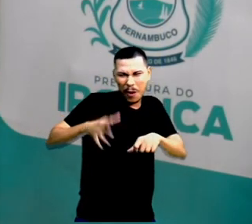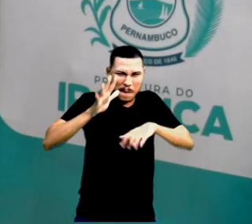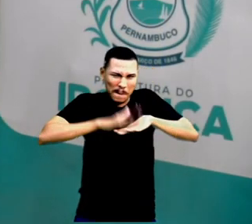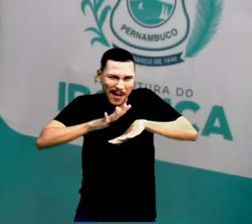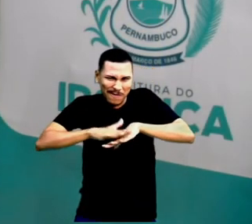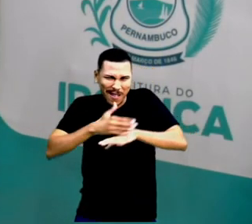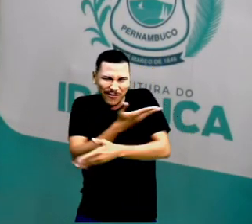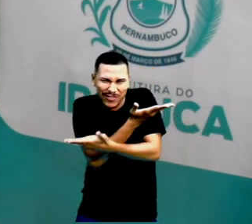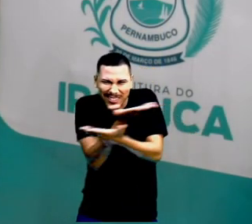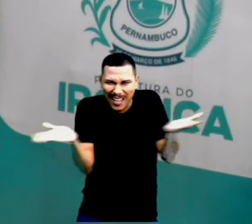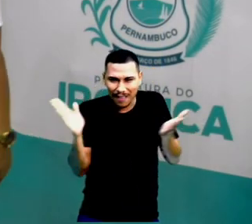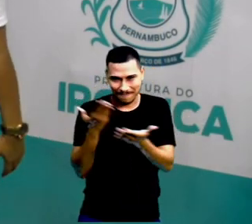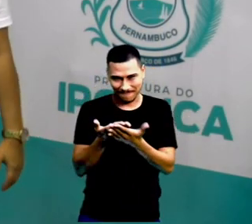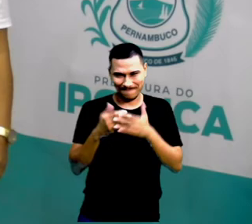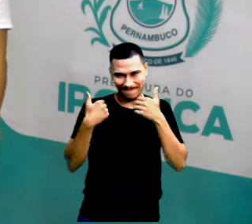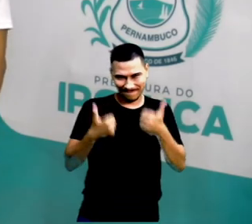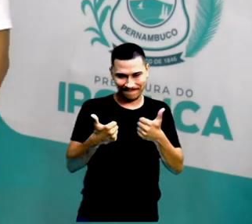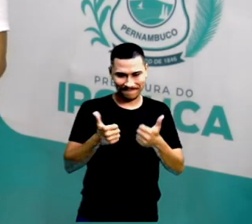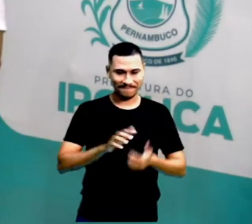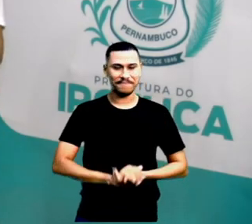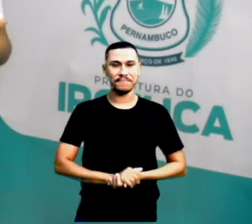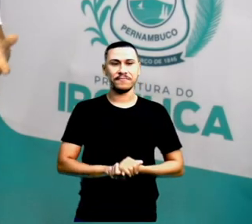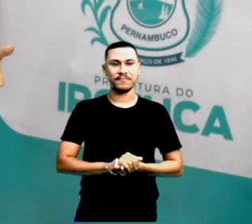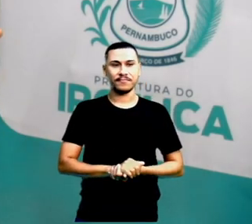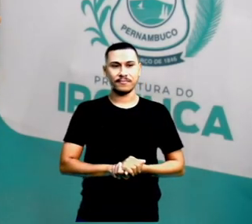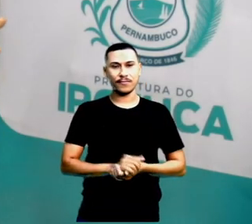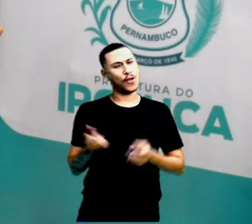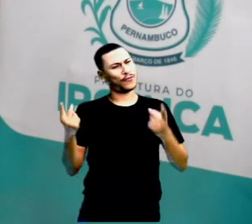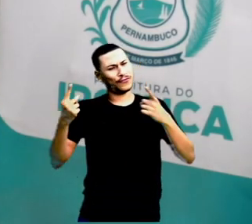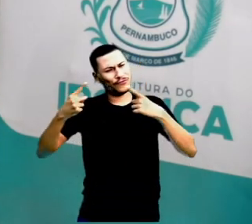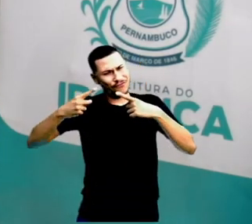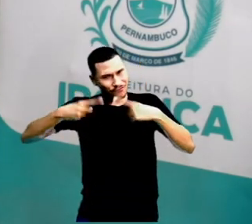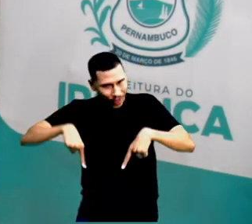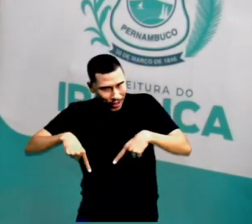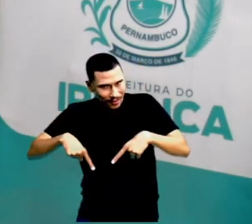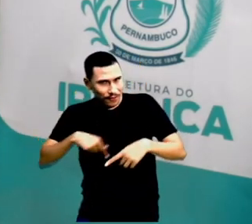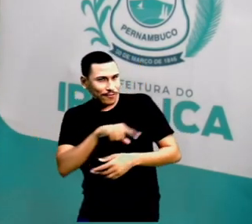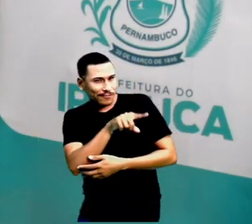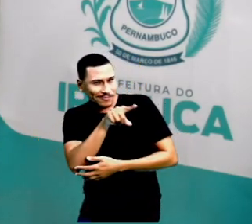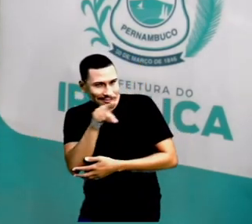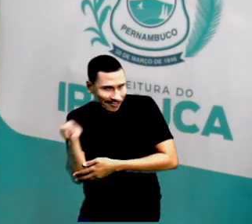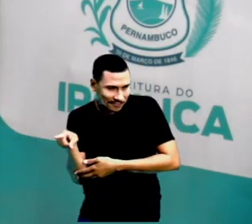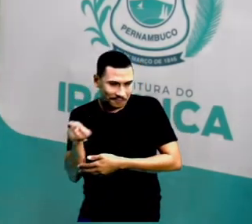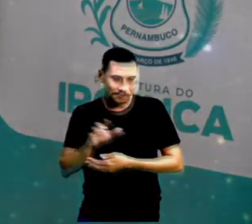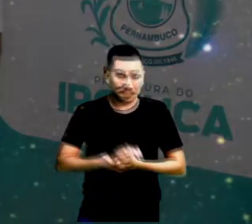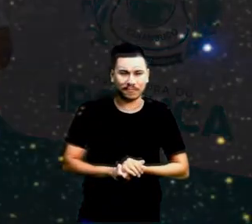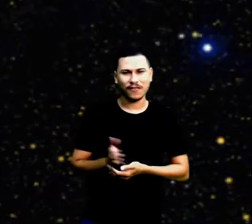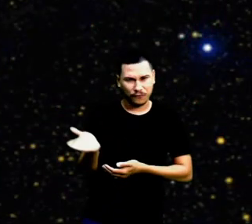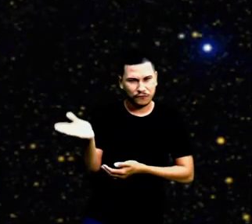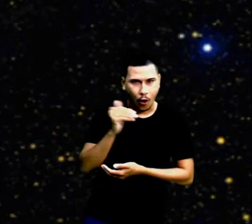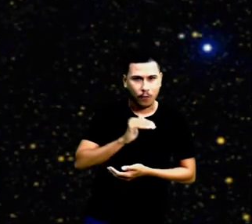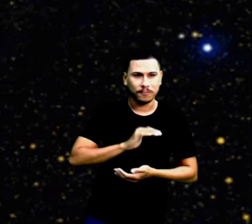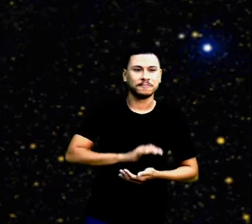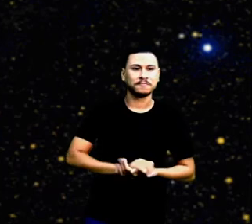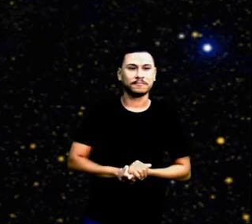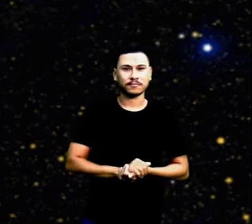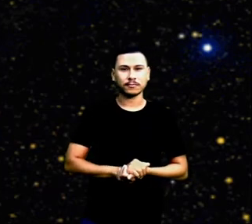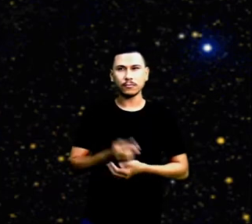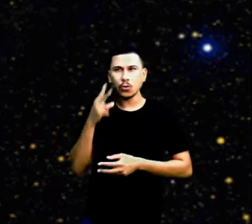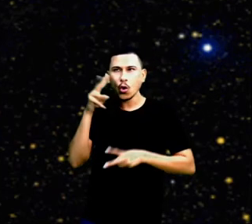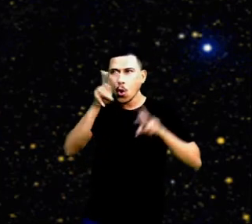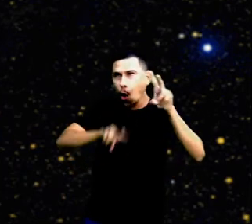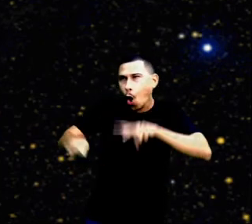matemáticos da aula de hoje o desafio matemático da aula de hoje vamos lá a nossa